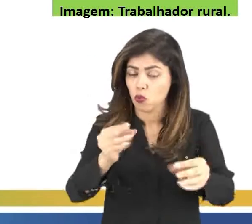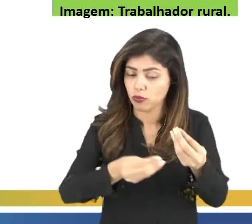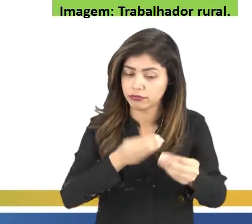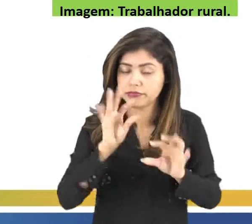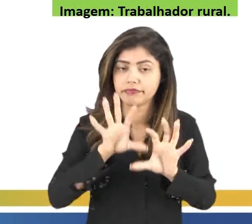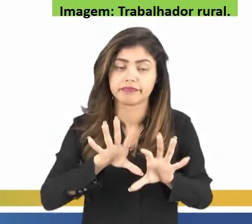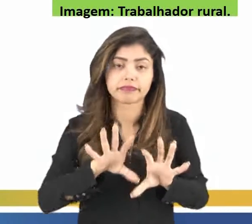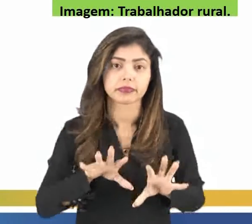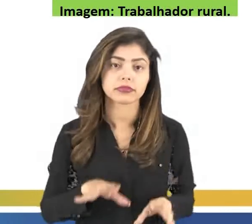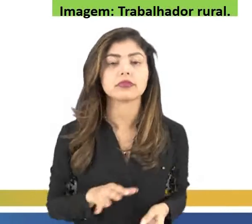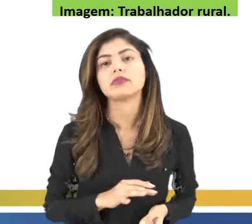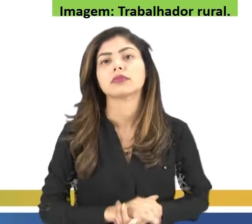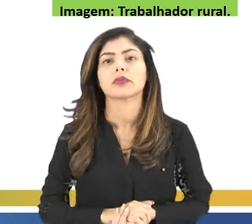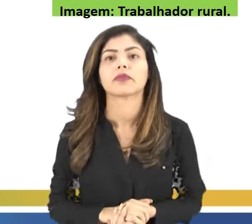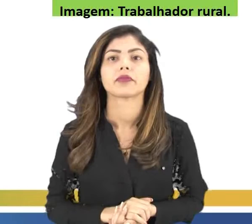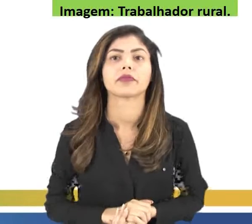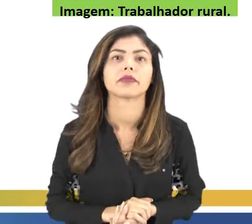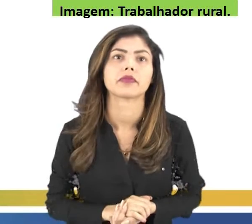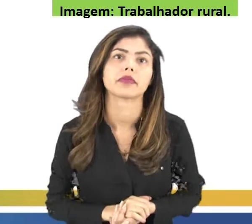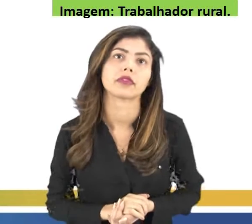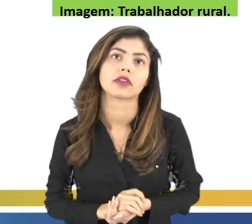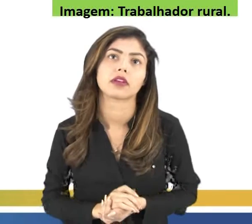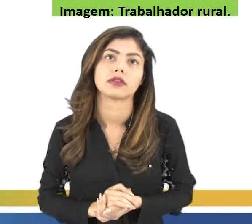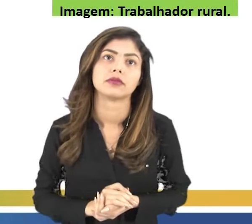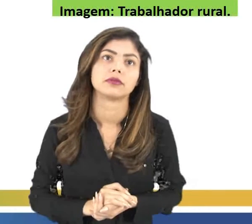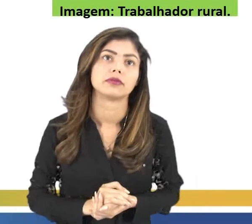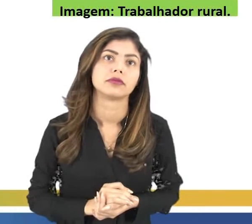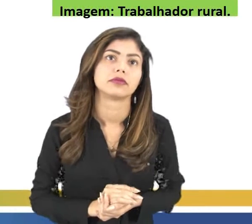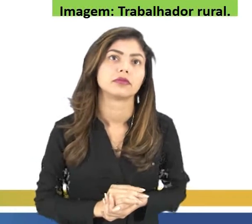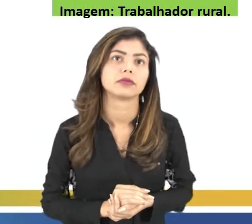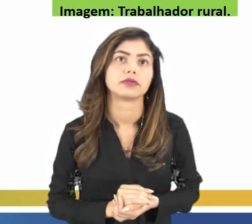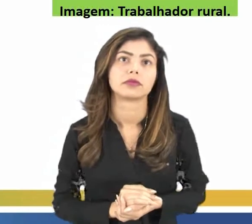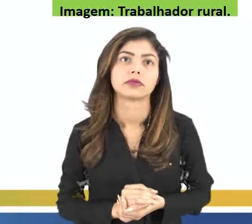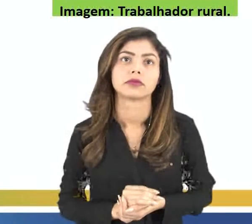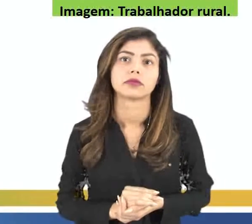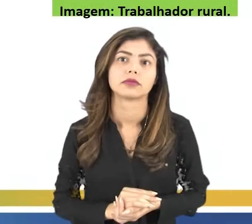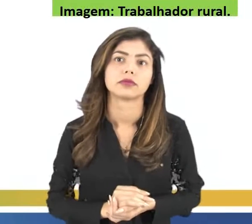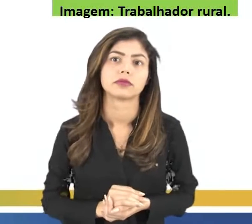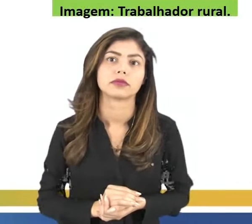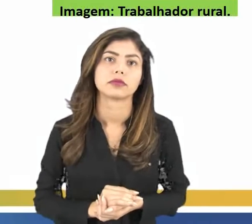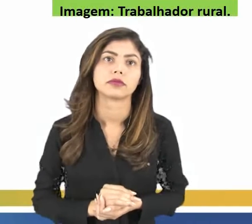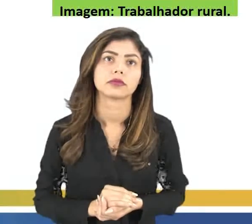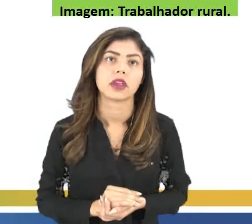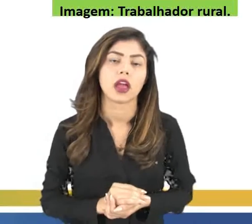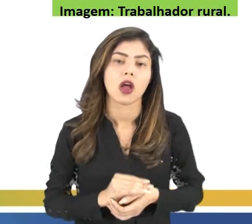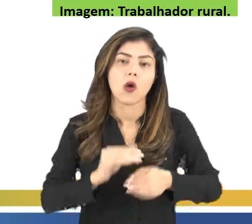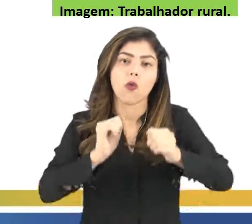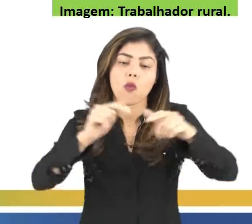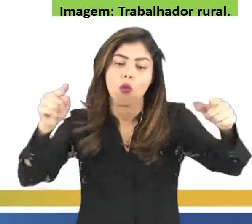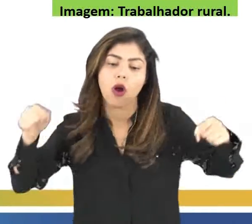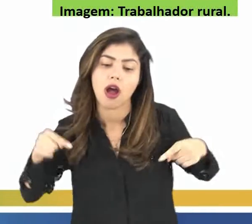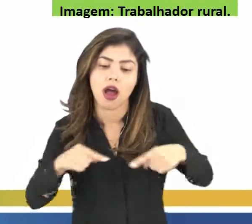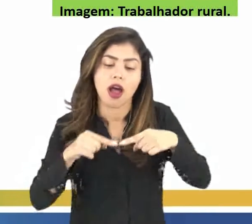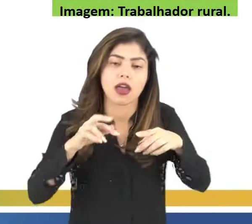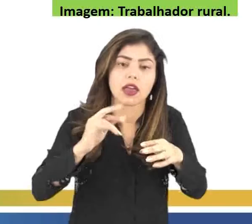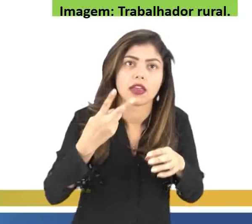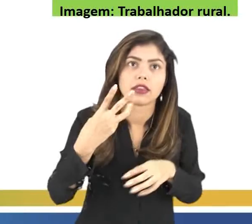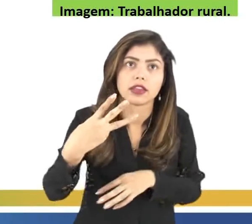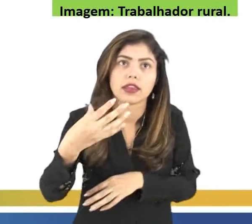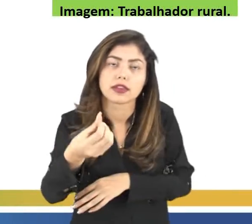está. E aí, o que você tem? Você sabe que com a área de 36 π,